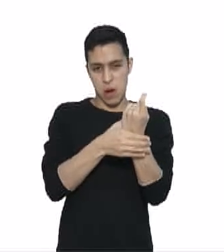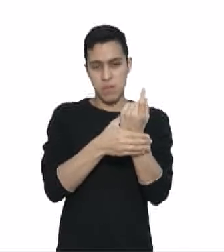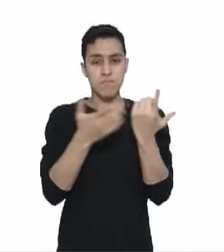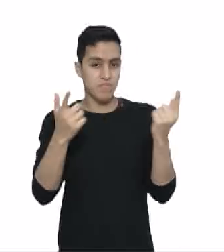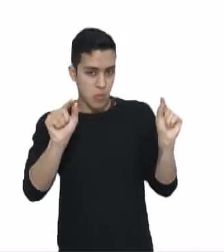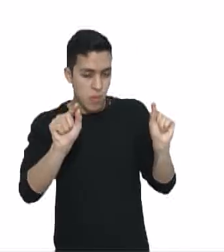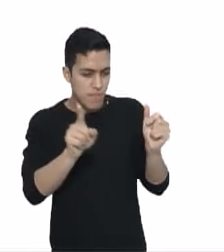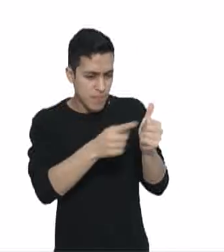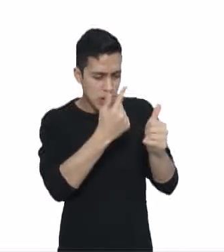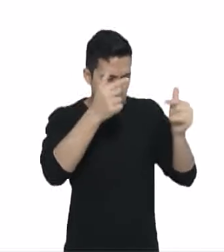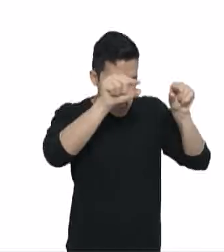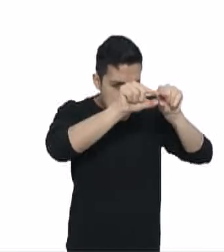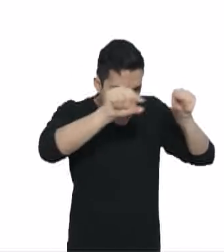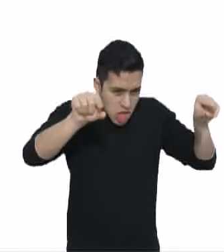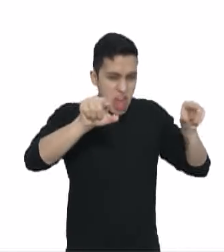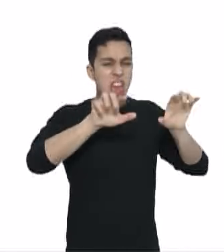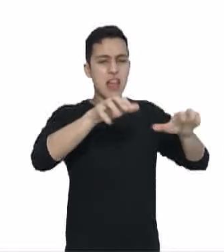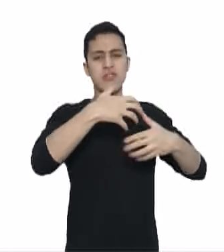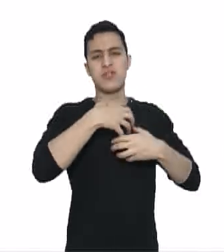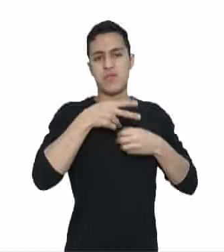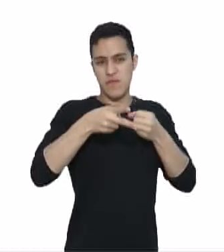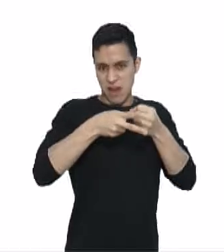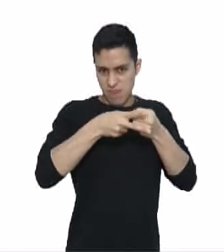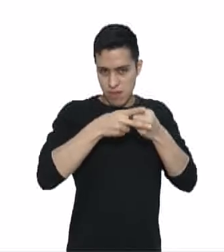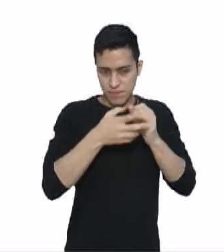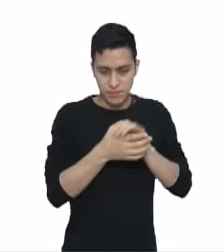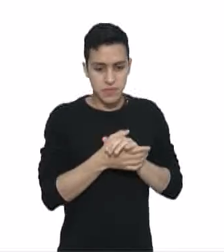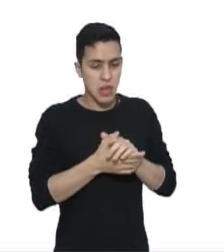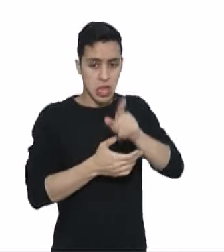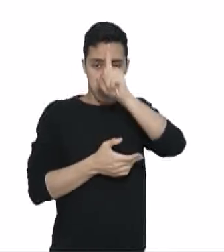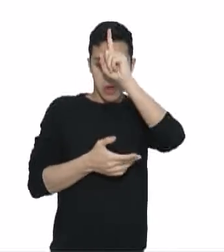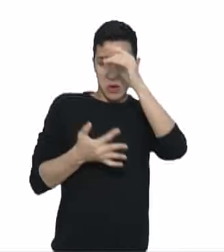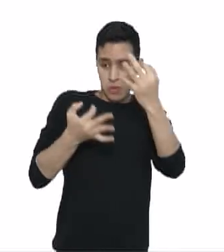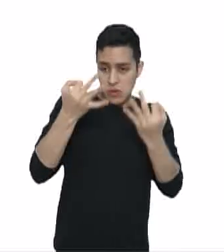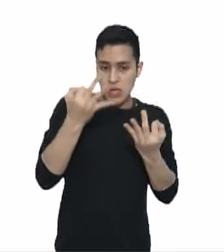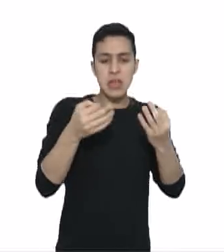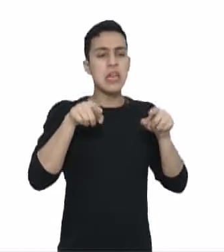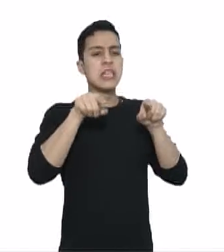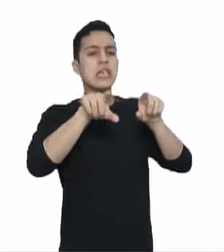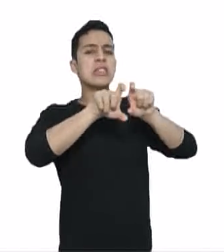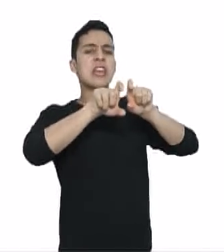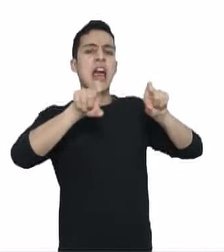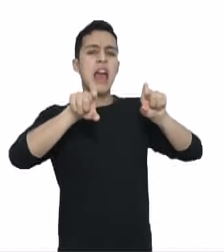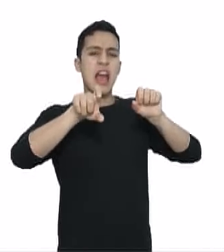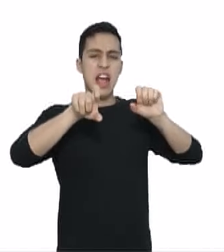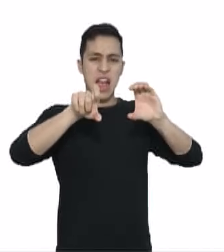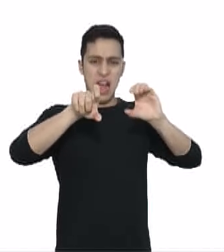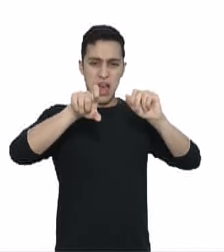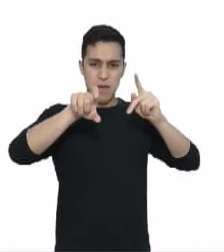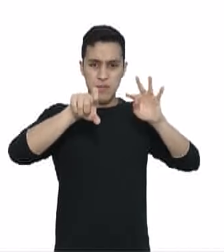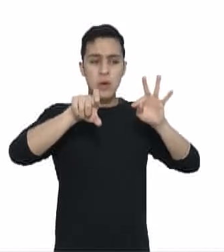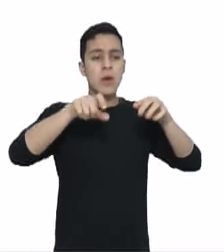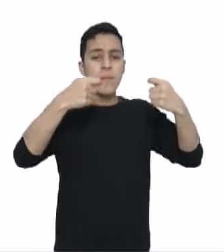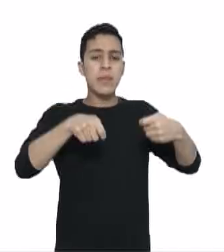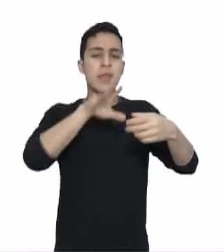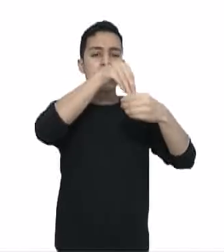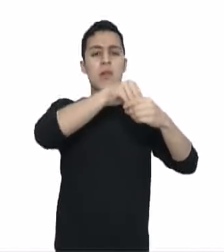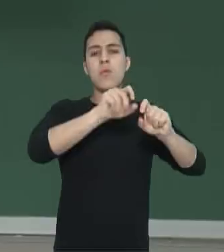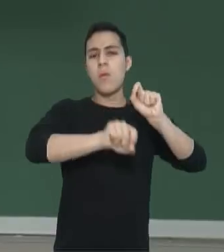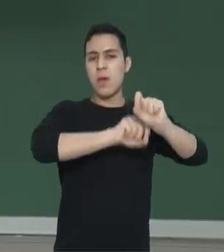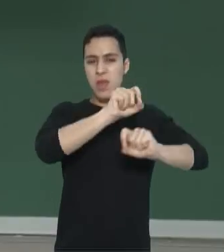Na primeira linha está essa forma verbal. A ordem judicial de que trata o caput deverá conter,